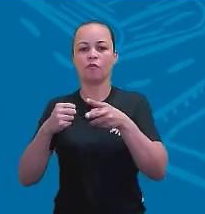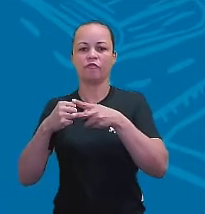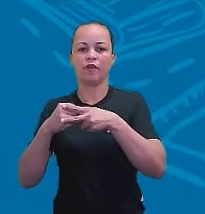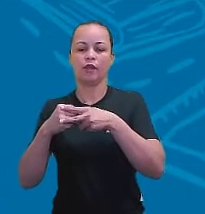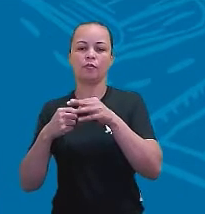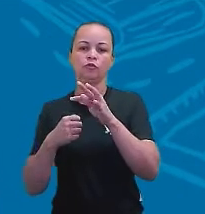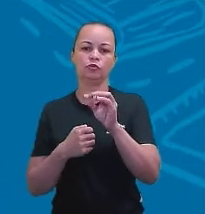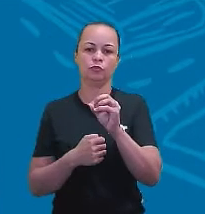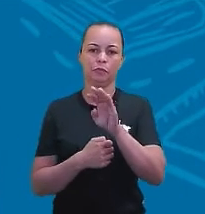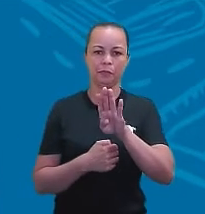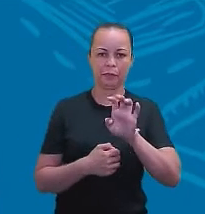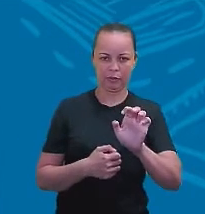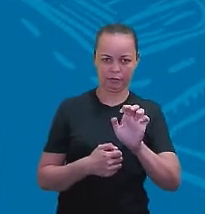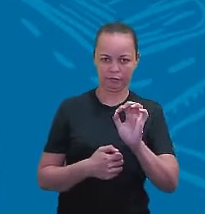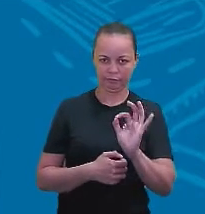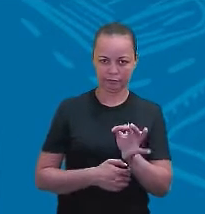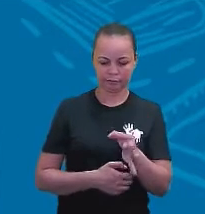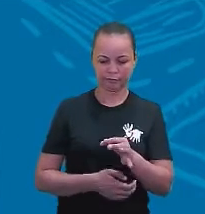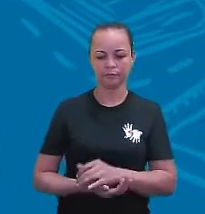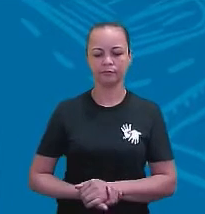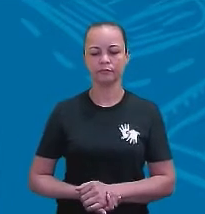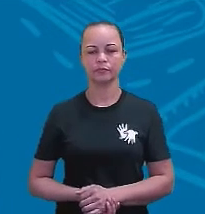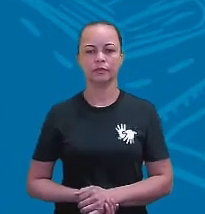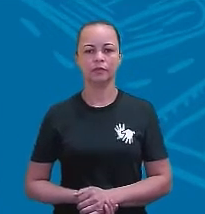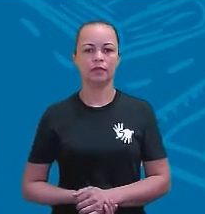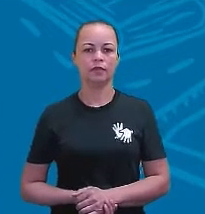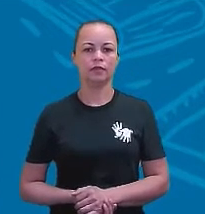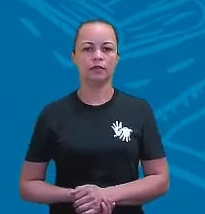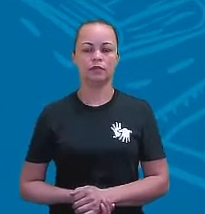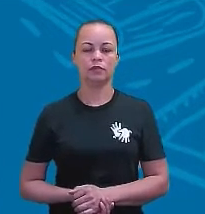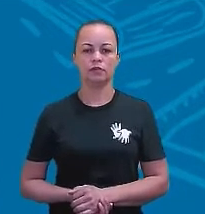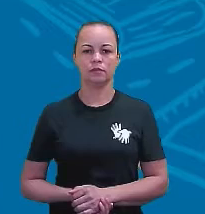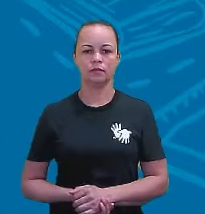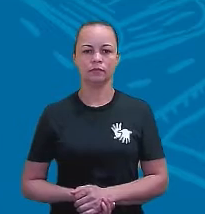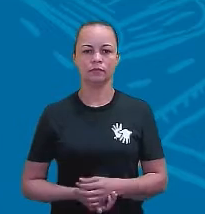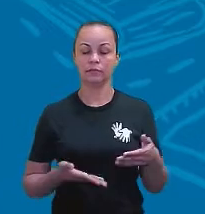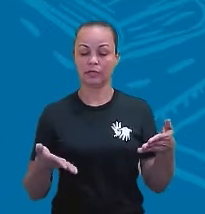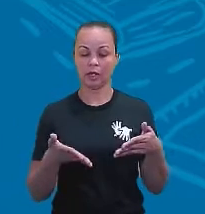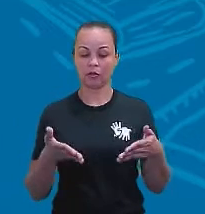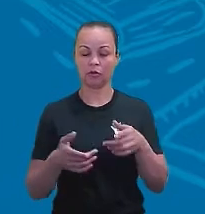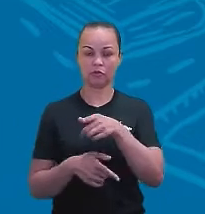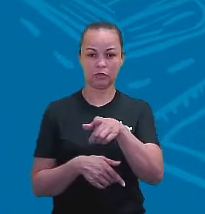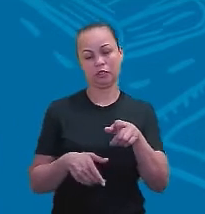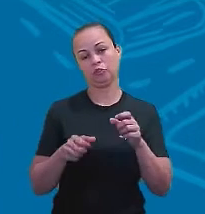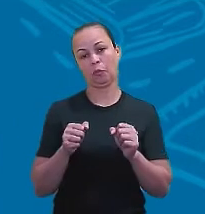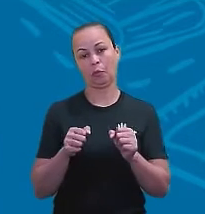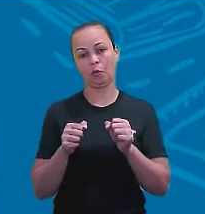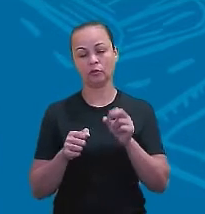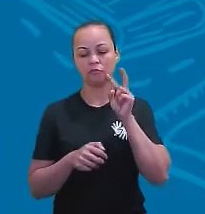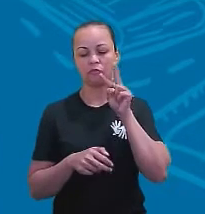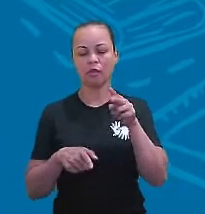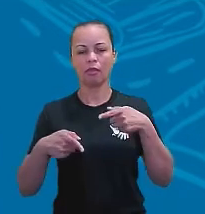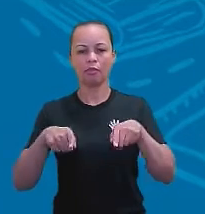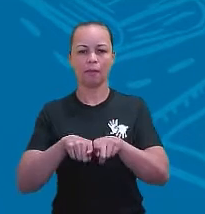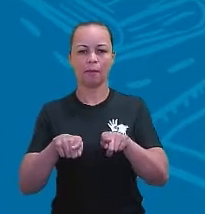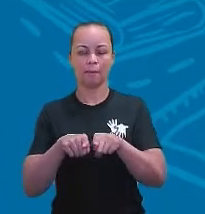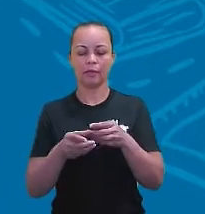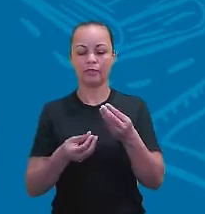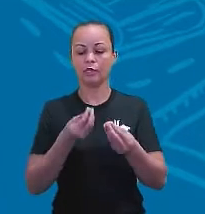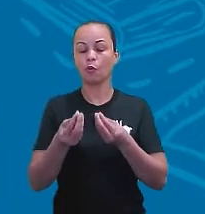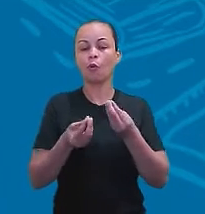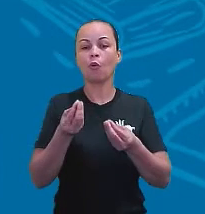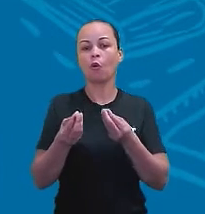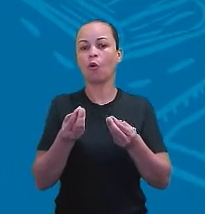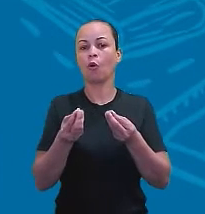be. Certinho? Bom, agora vocês poderão ver também na contracted form, ou seja, na